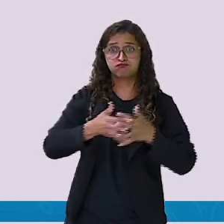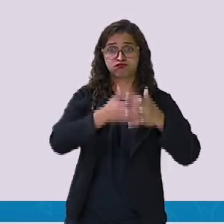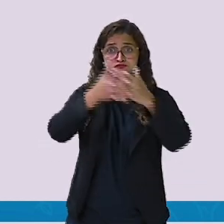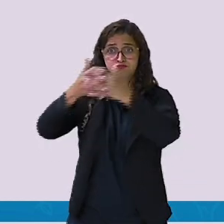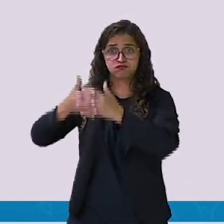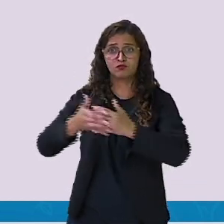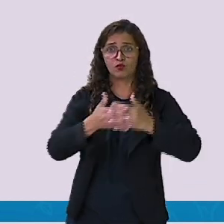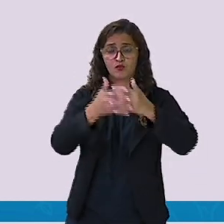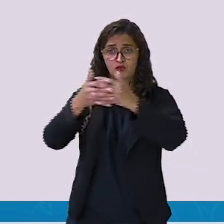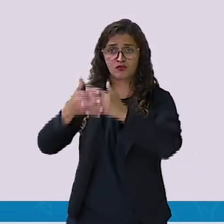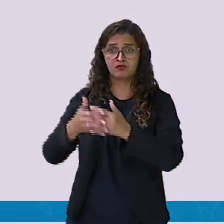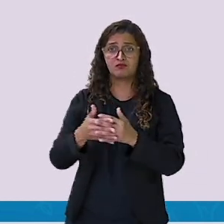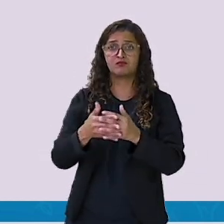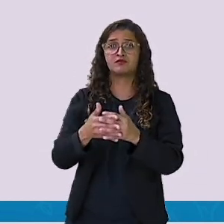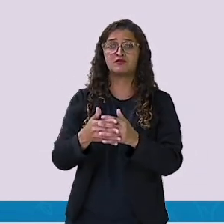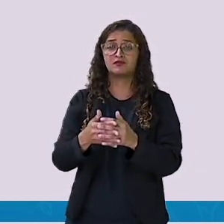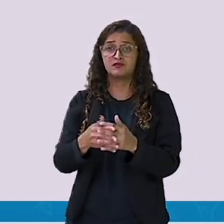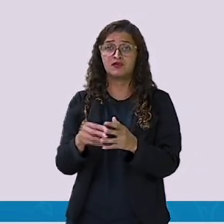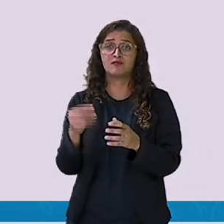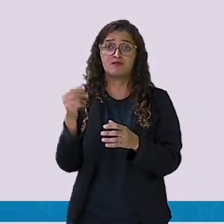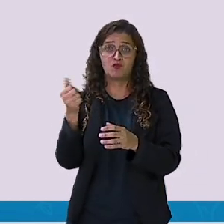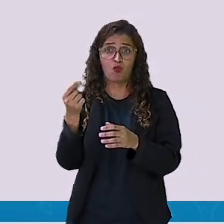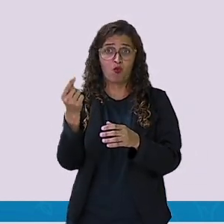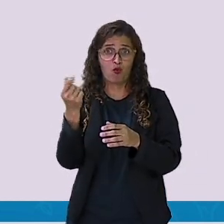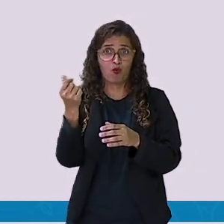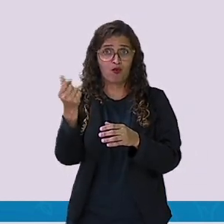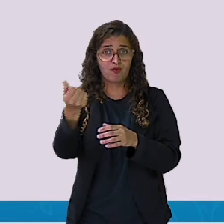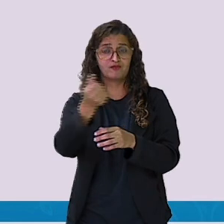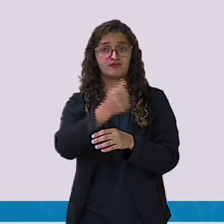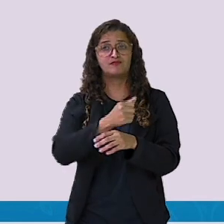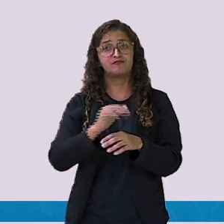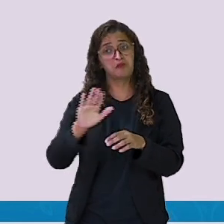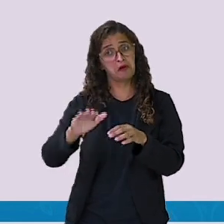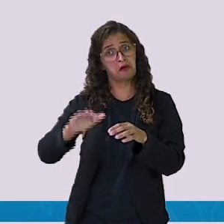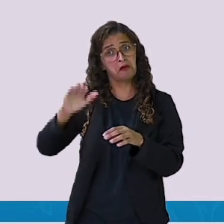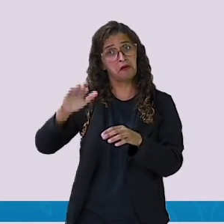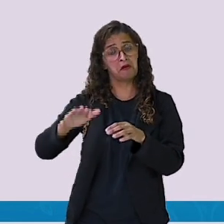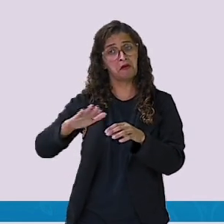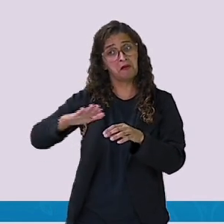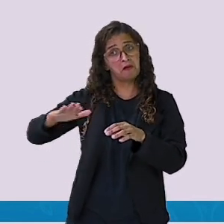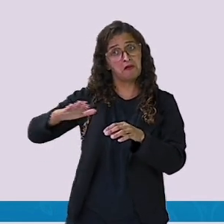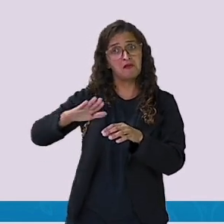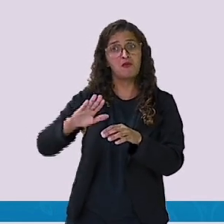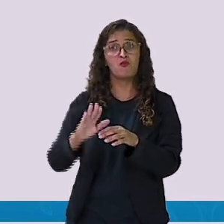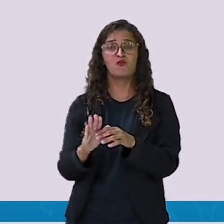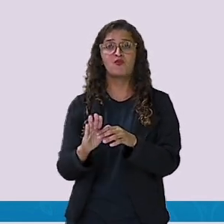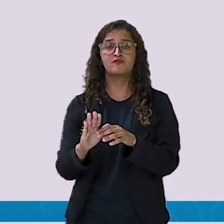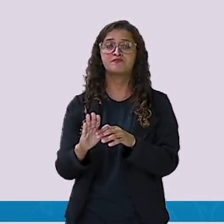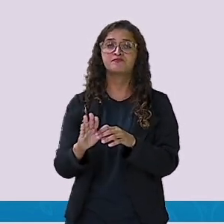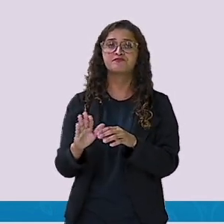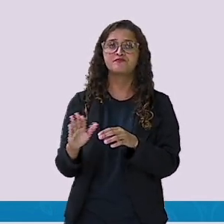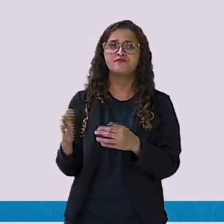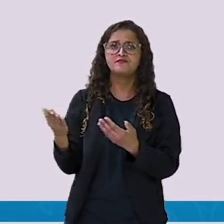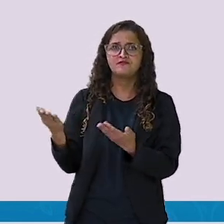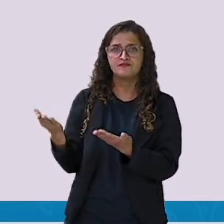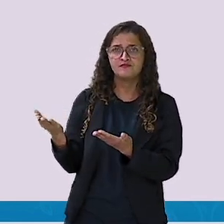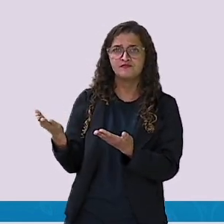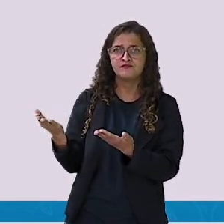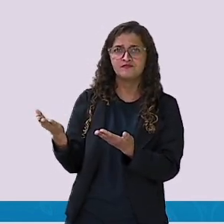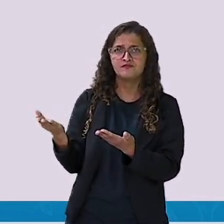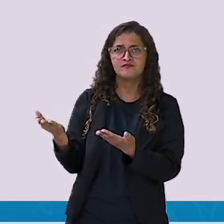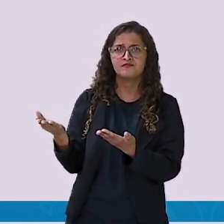usados constantemente. Então, a durabilidade dela é média, intermediária. E indústria